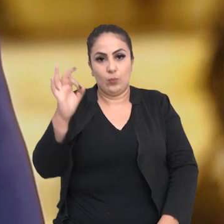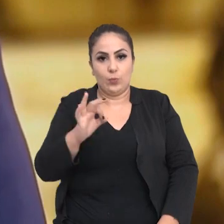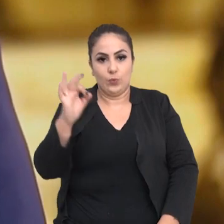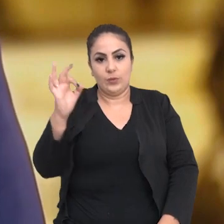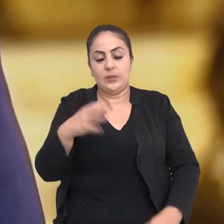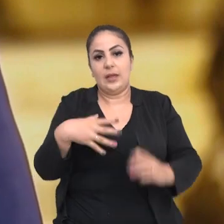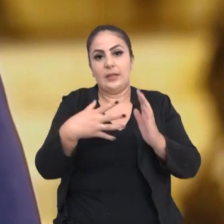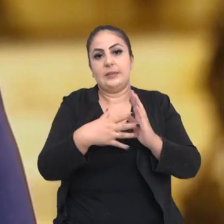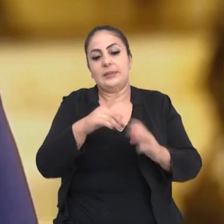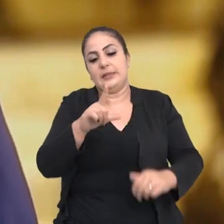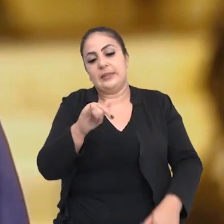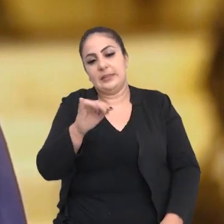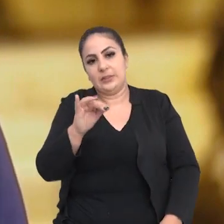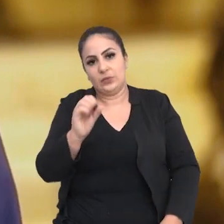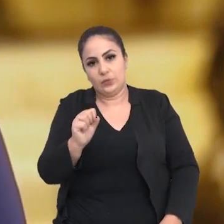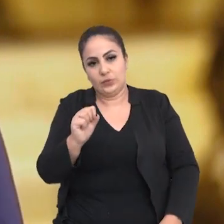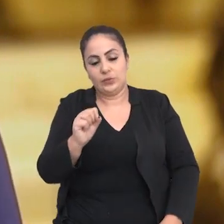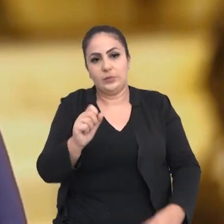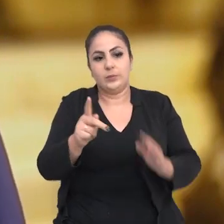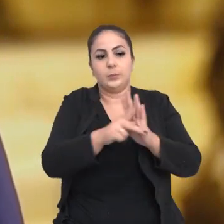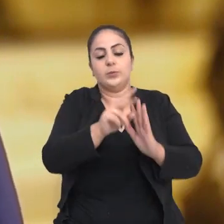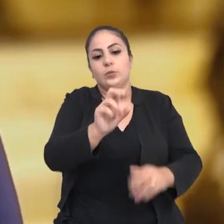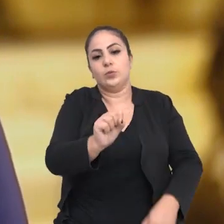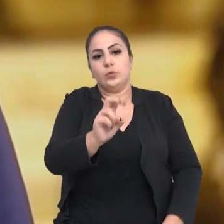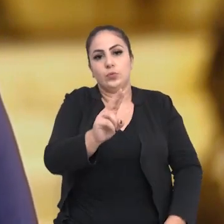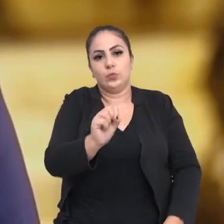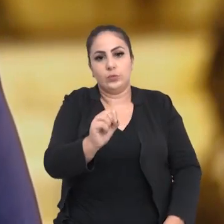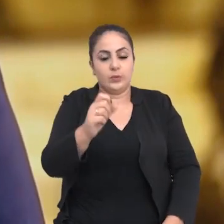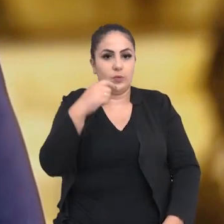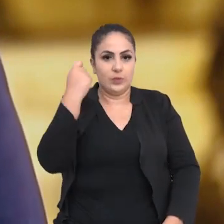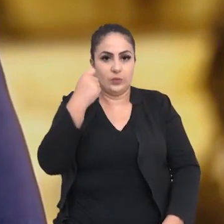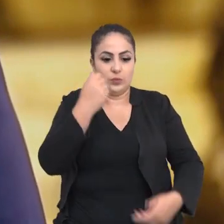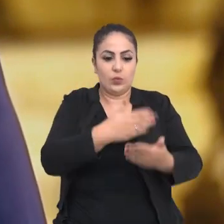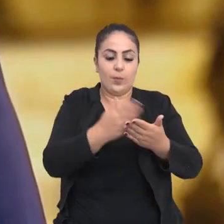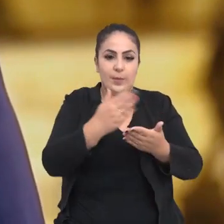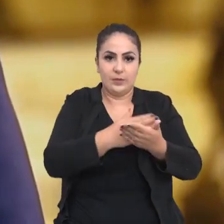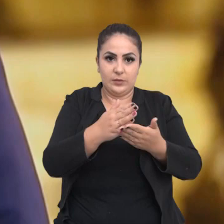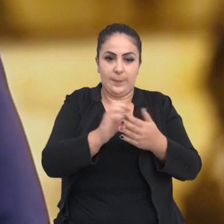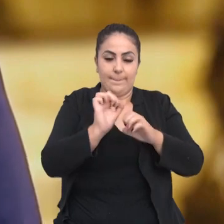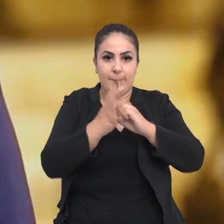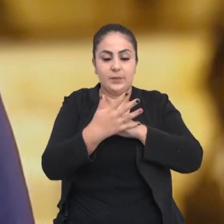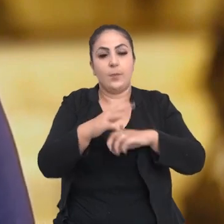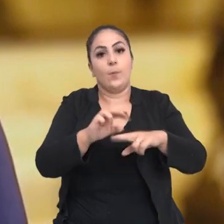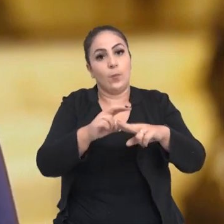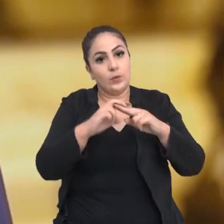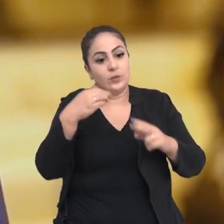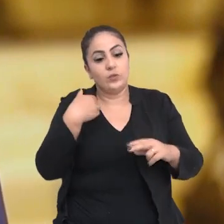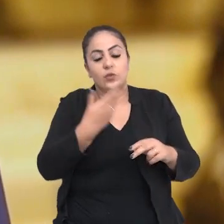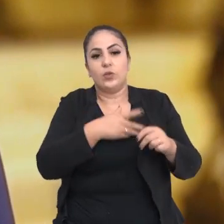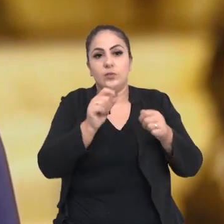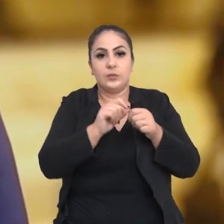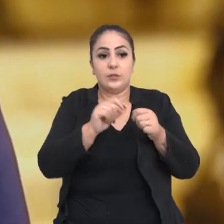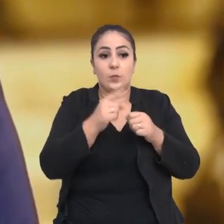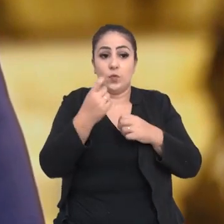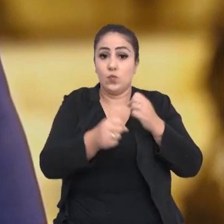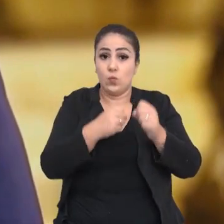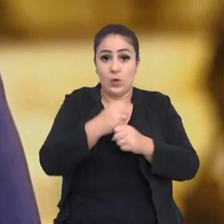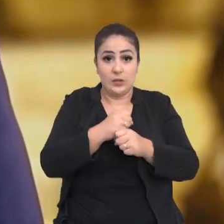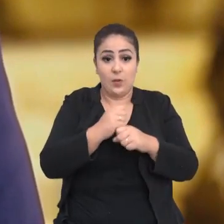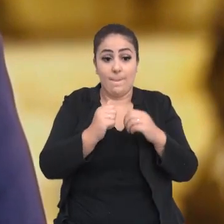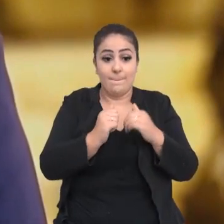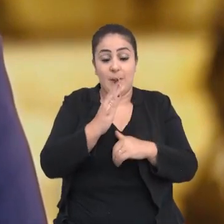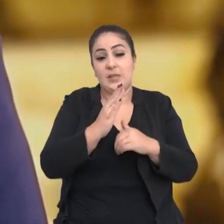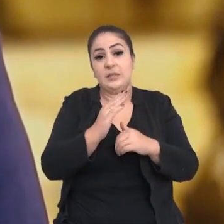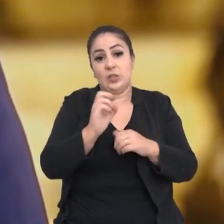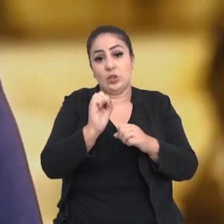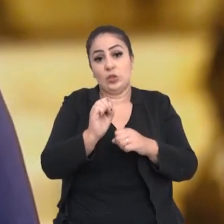157% a rede de leitos de UTI SUS no Rio Grande do Sul desde o início da pandemia, o que significa que fizemos em um ano